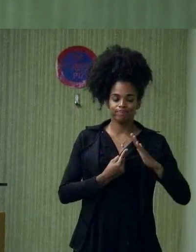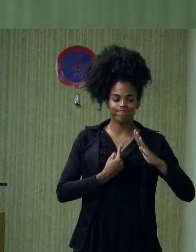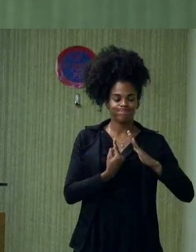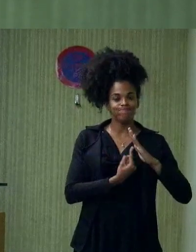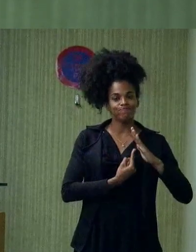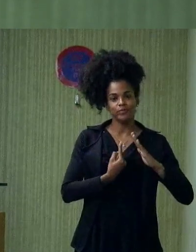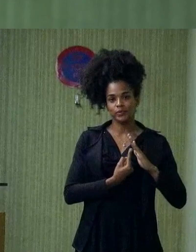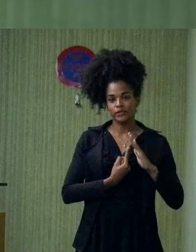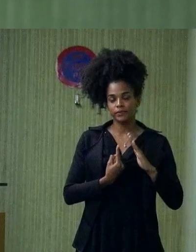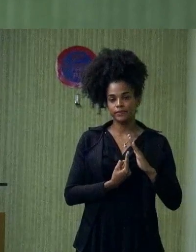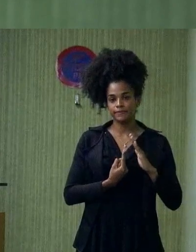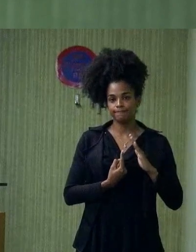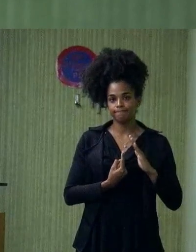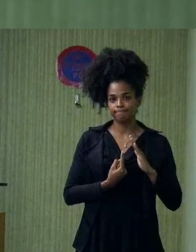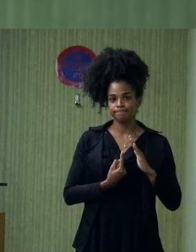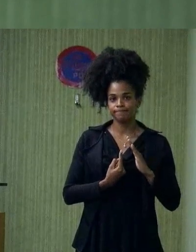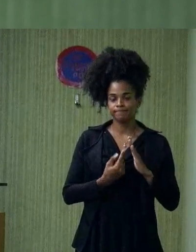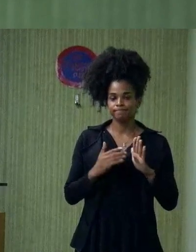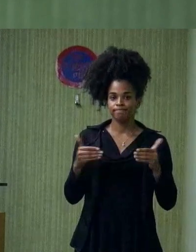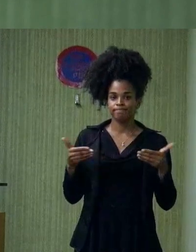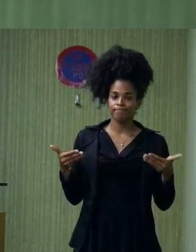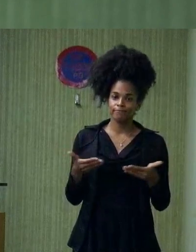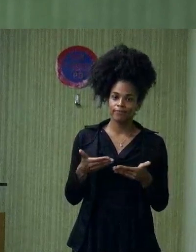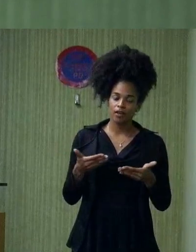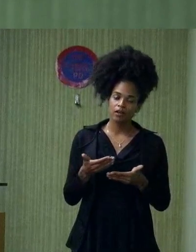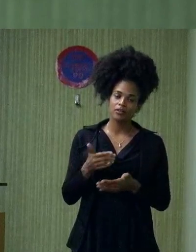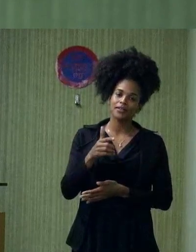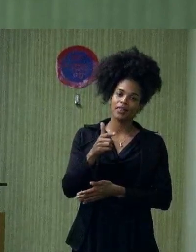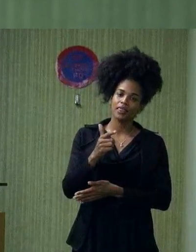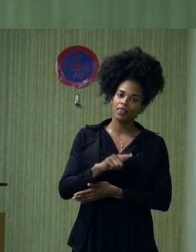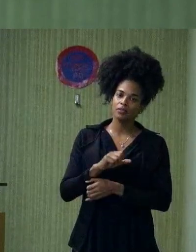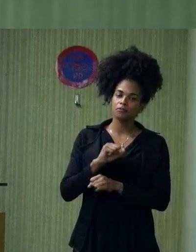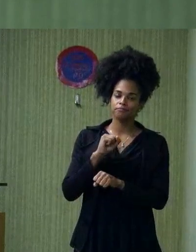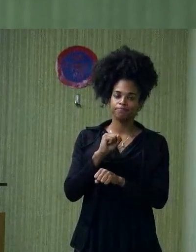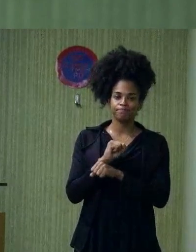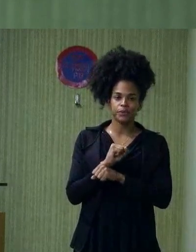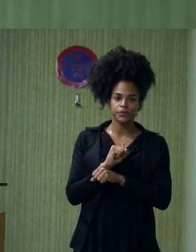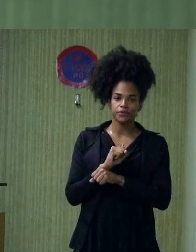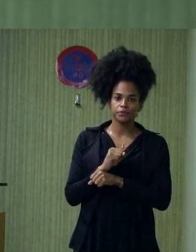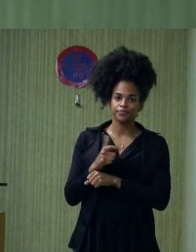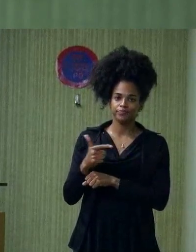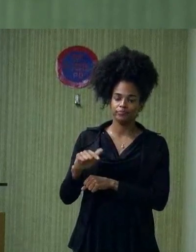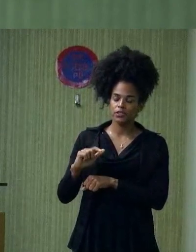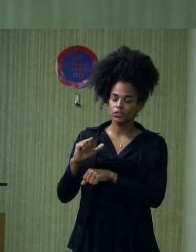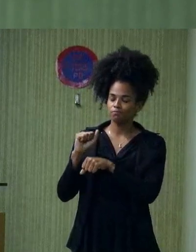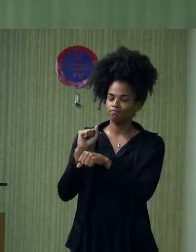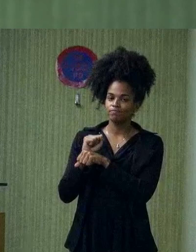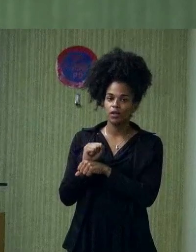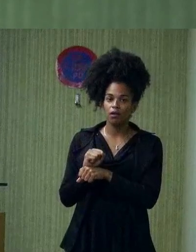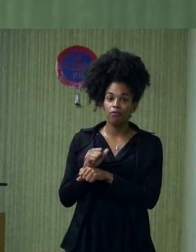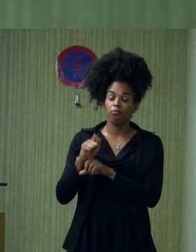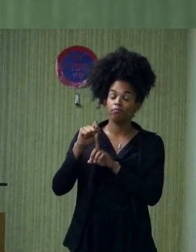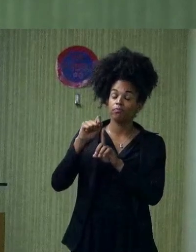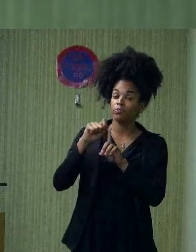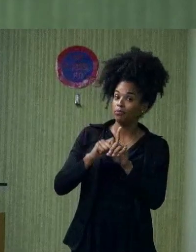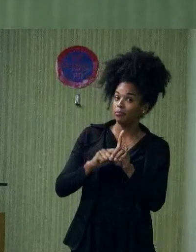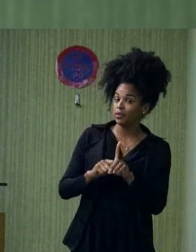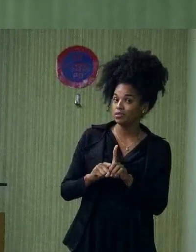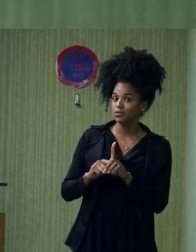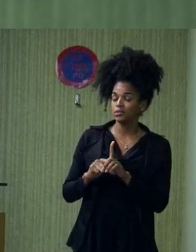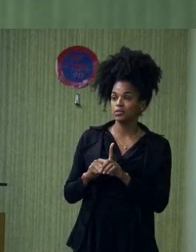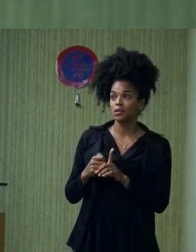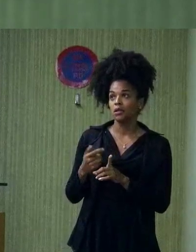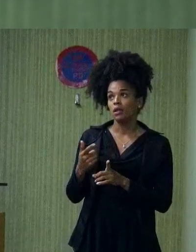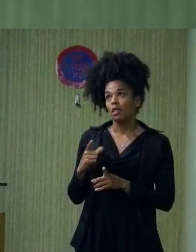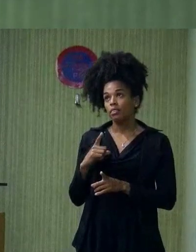pandemia e agora de novo uma interrupção para muitos deles por meses para alguns Foi por um mês para outros